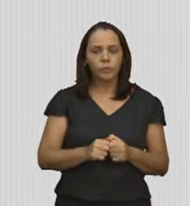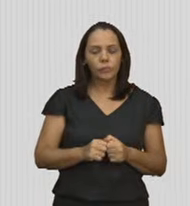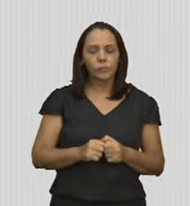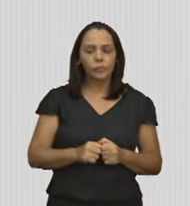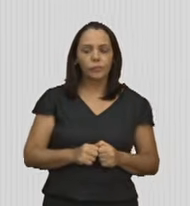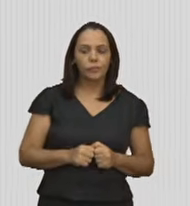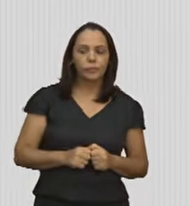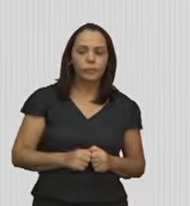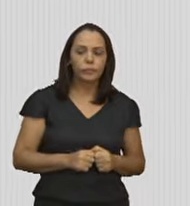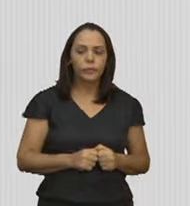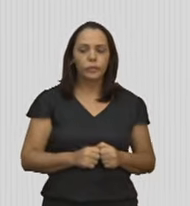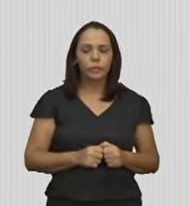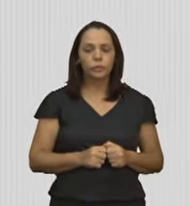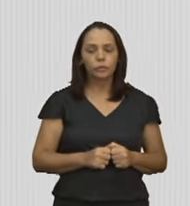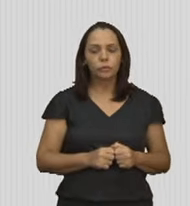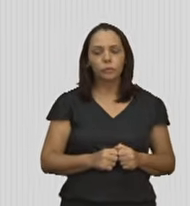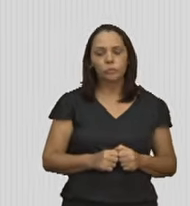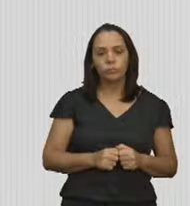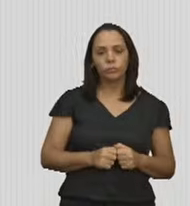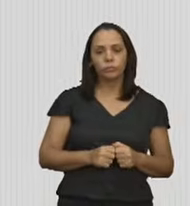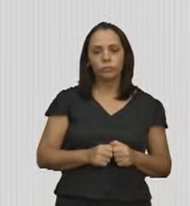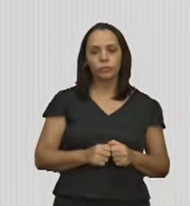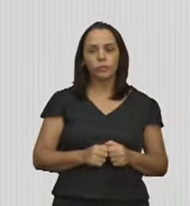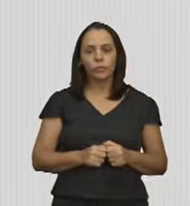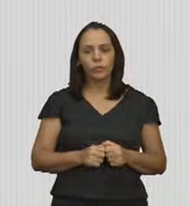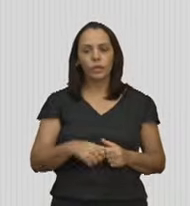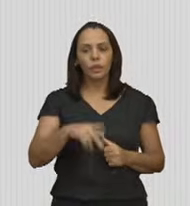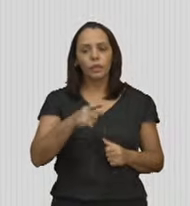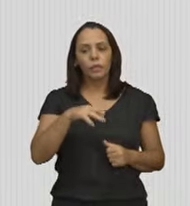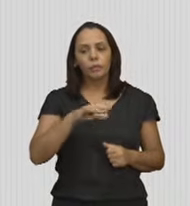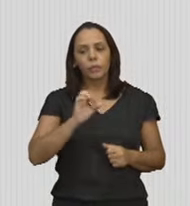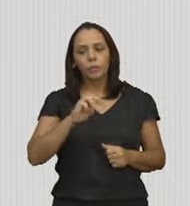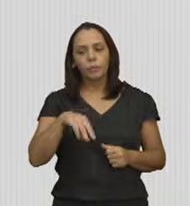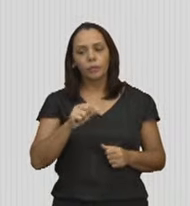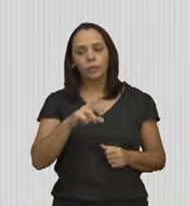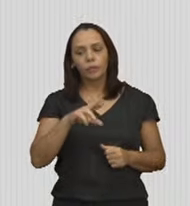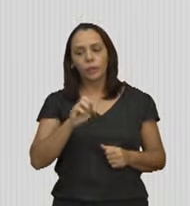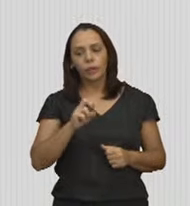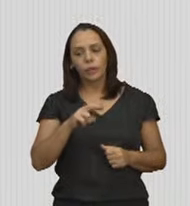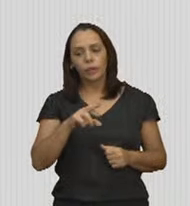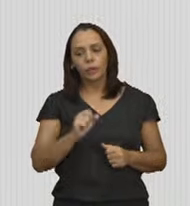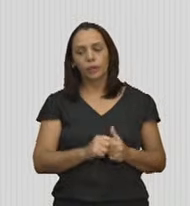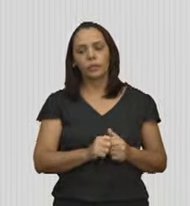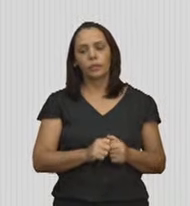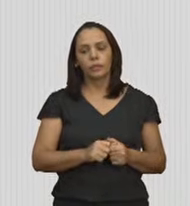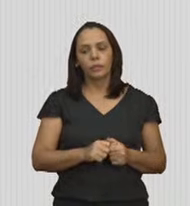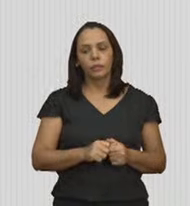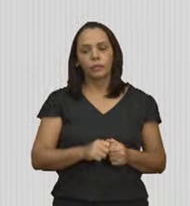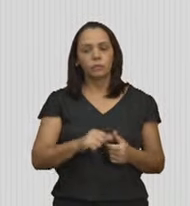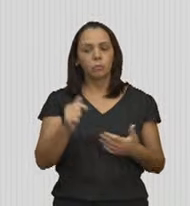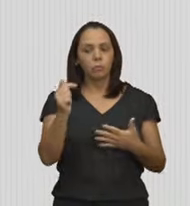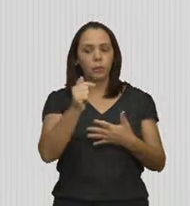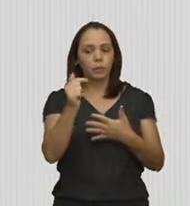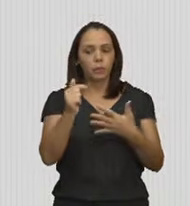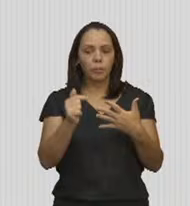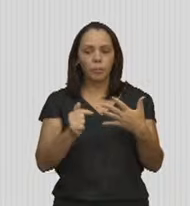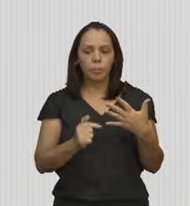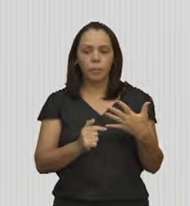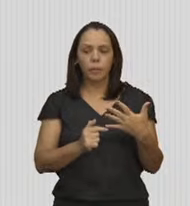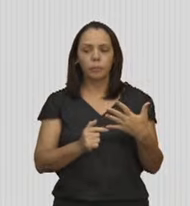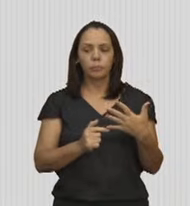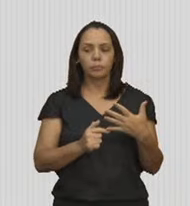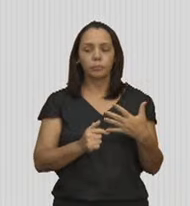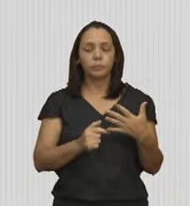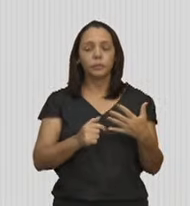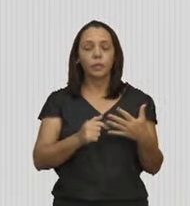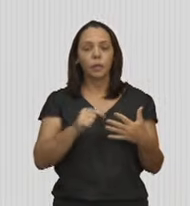para eu poder citar ele, Jardim Primavera, Jardim São Luís, Parque dos Príncipes, do Bela Vista, Parque Santo Antônio, no qual morei muitos